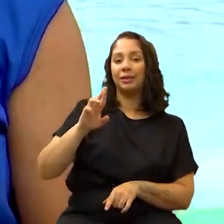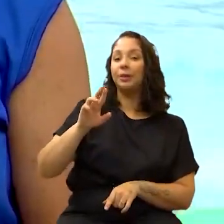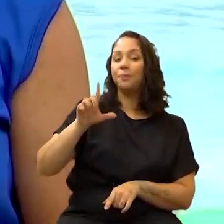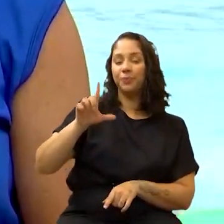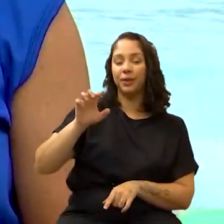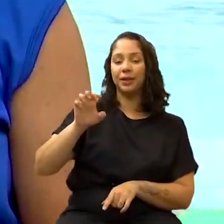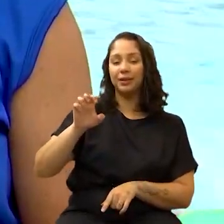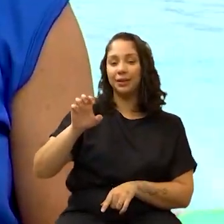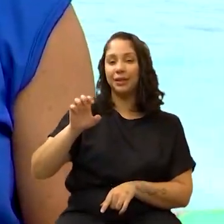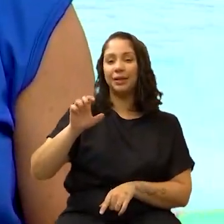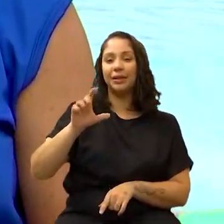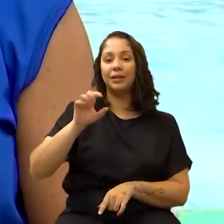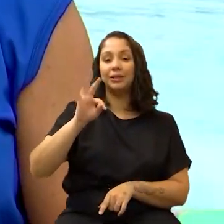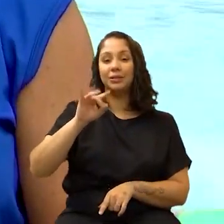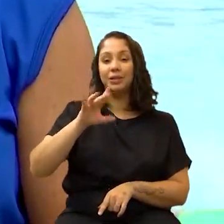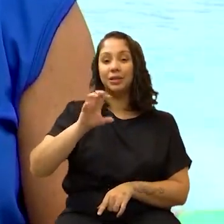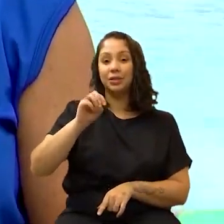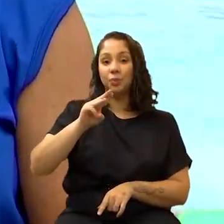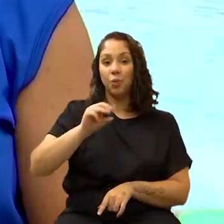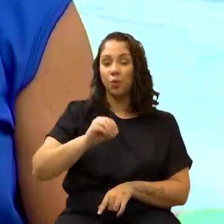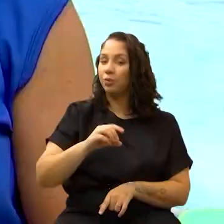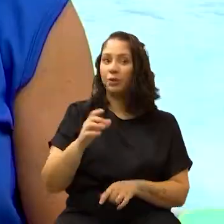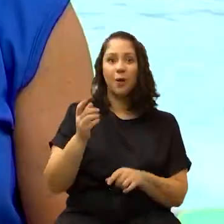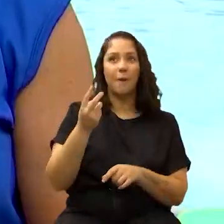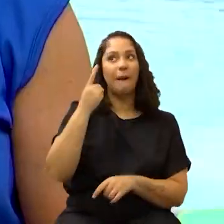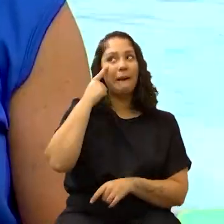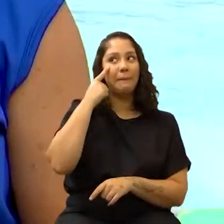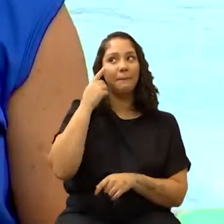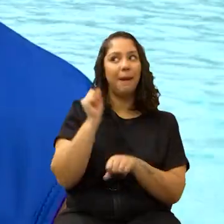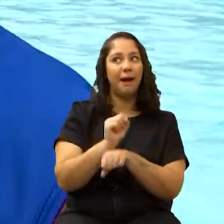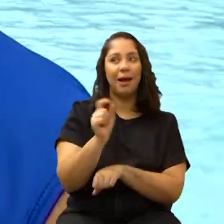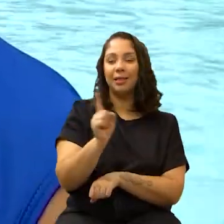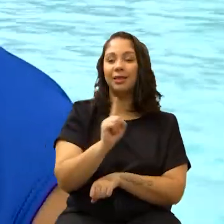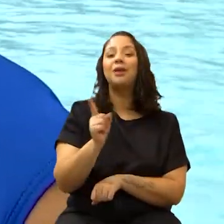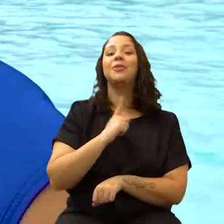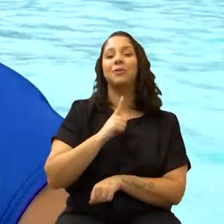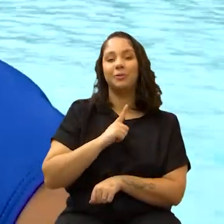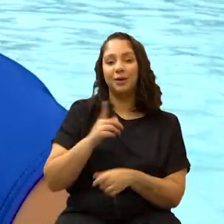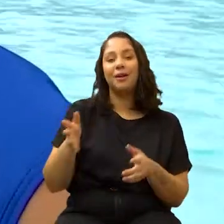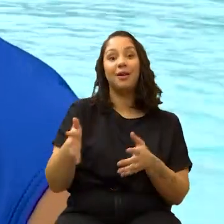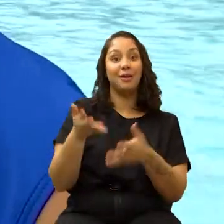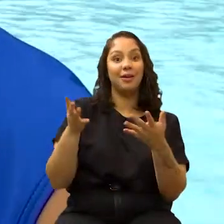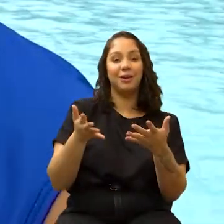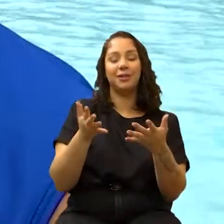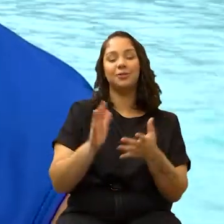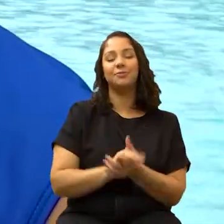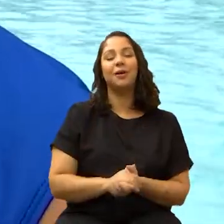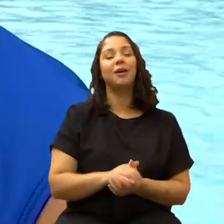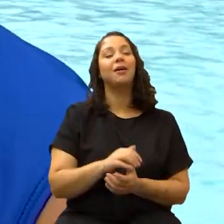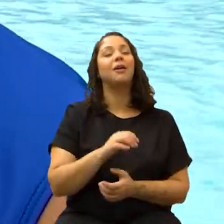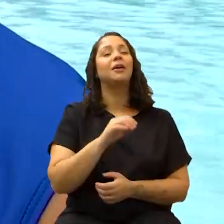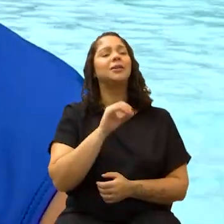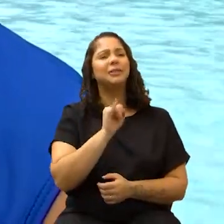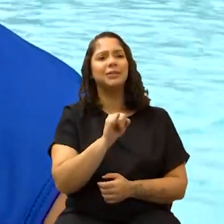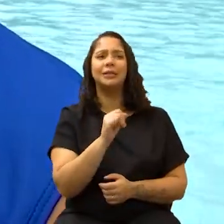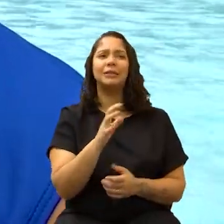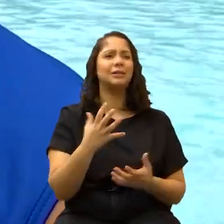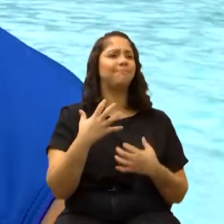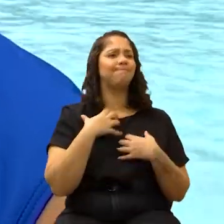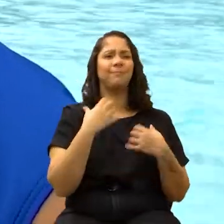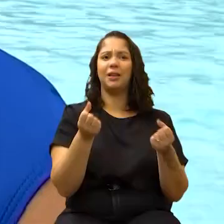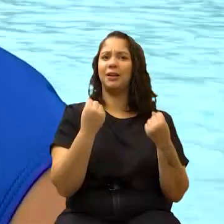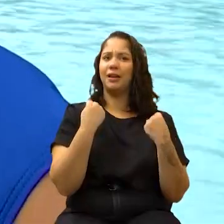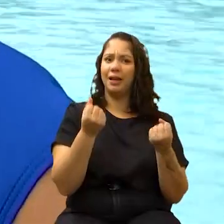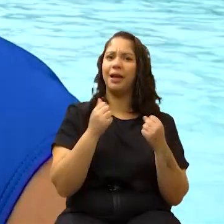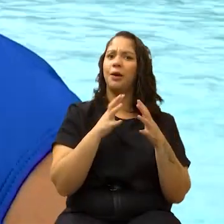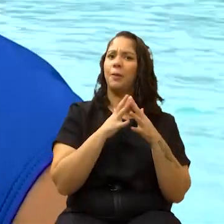e também incentiva as crianças na prática de esportes. O mundo que a gente vive, se não tiver uma atividade física, a